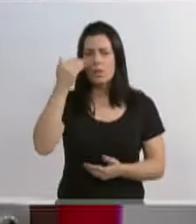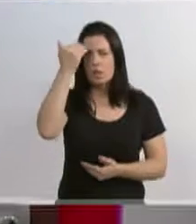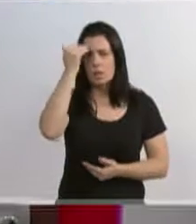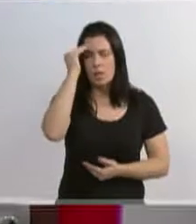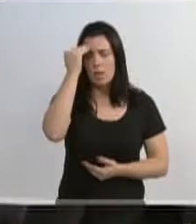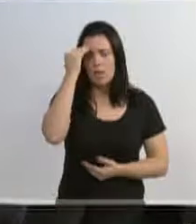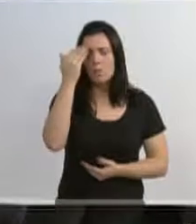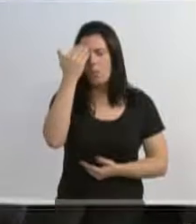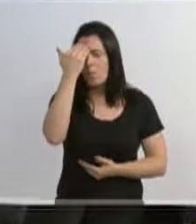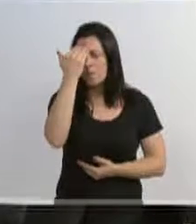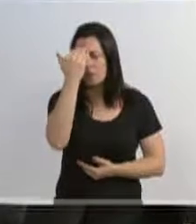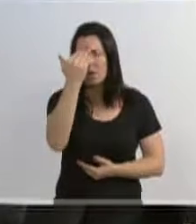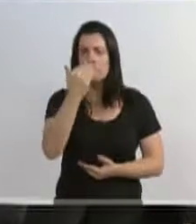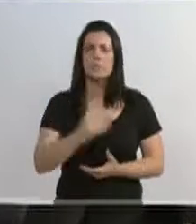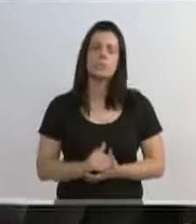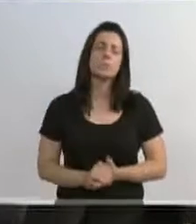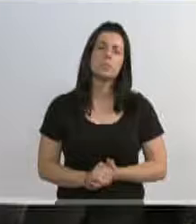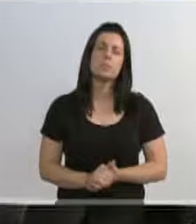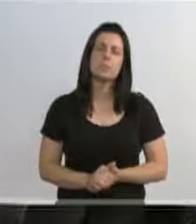situação. Muito obrigado.